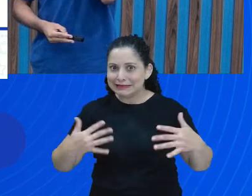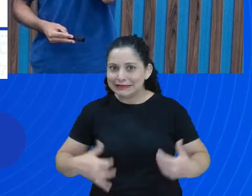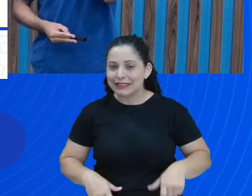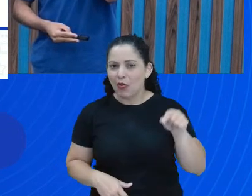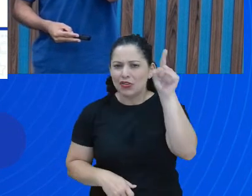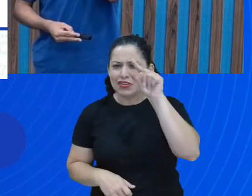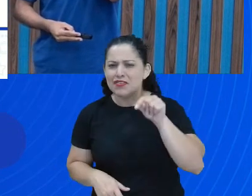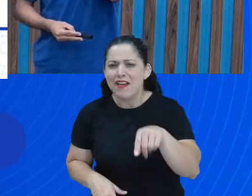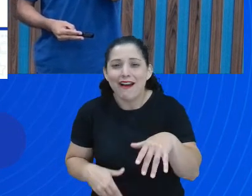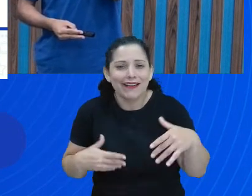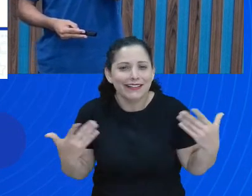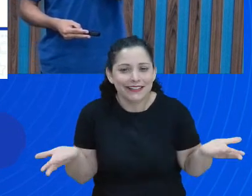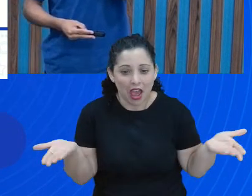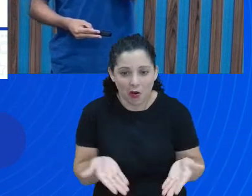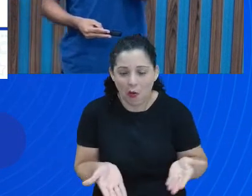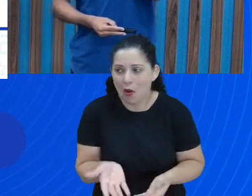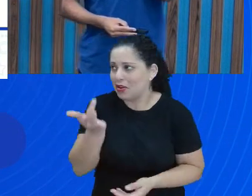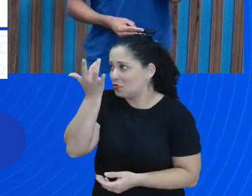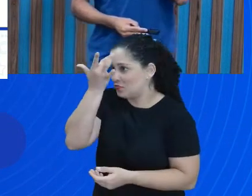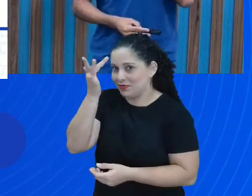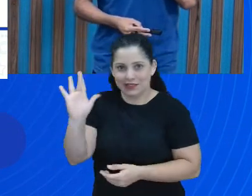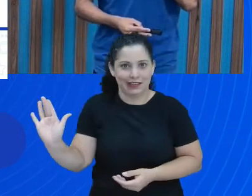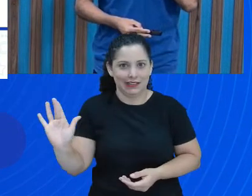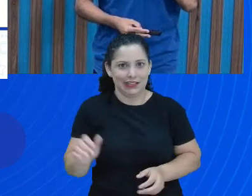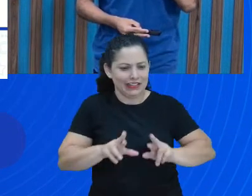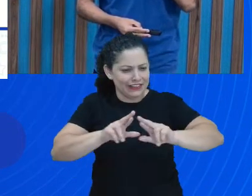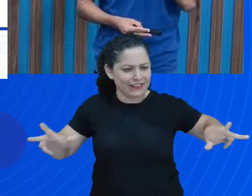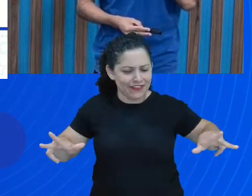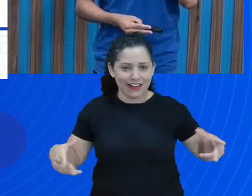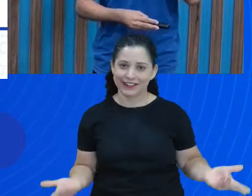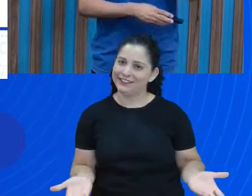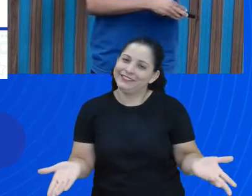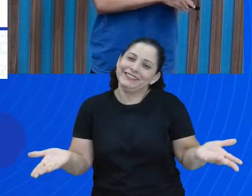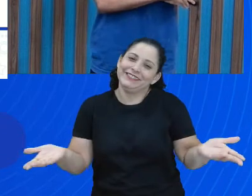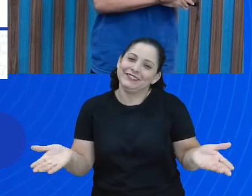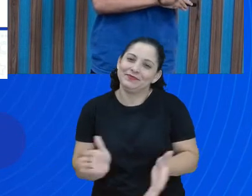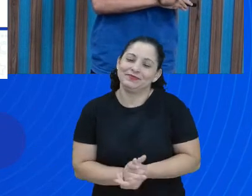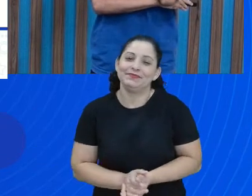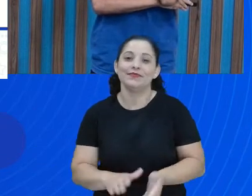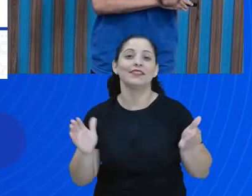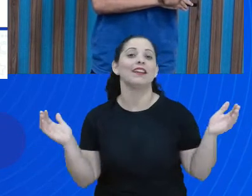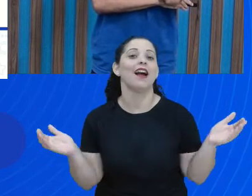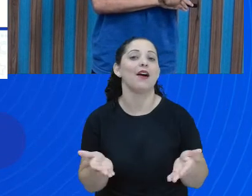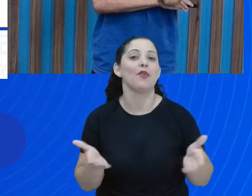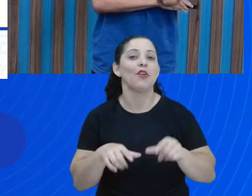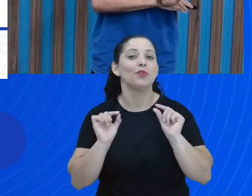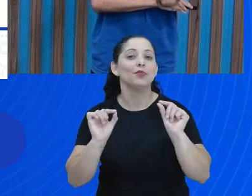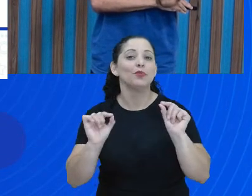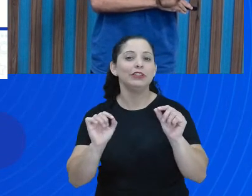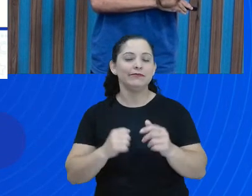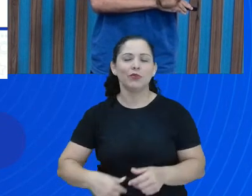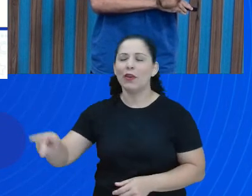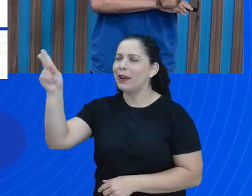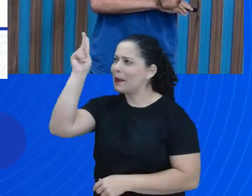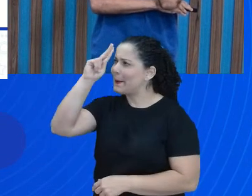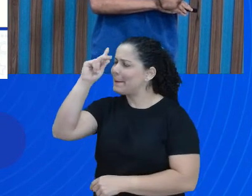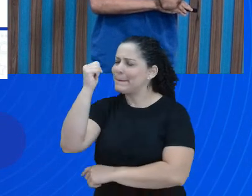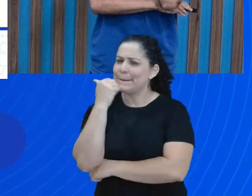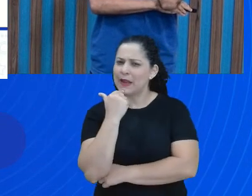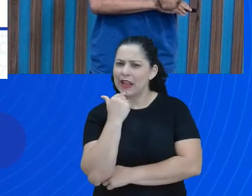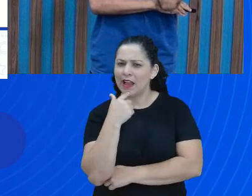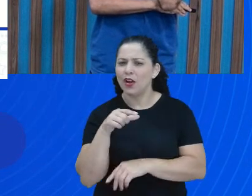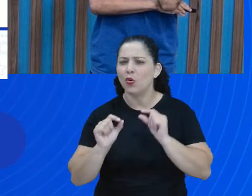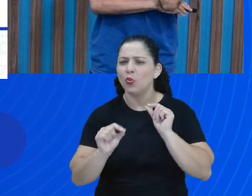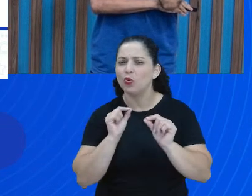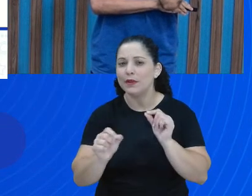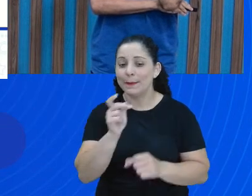Eita, Ricardinho, agora eu me quebrei. Diferente não dá, não! Eita, o eu faço agora? Eu tô me lembrando, Ricardinho, que o tio, a